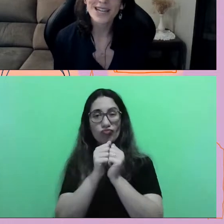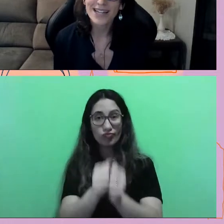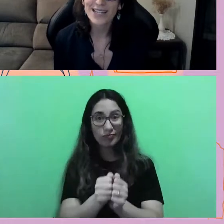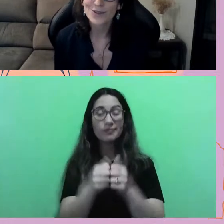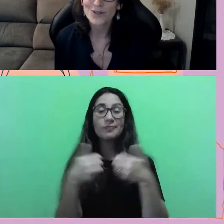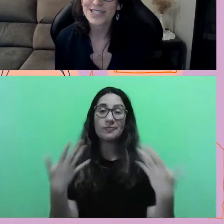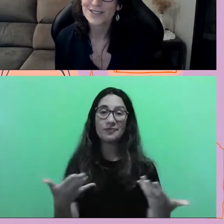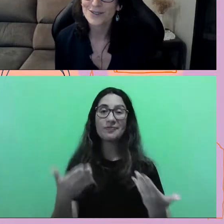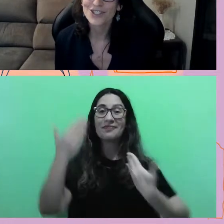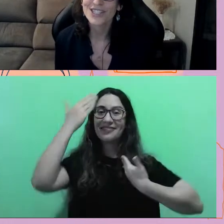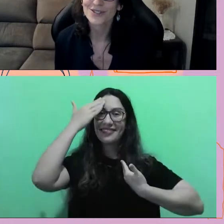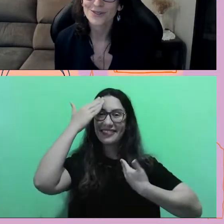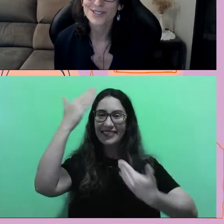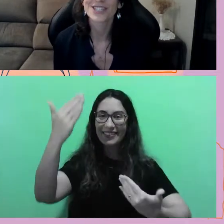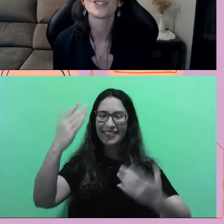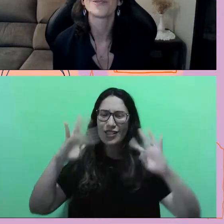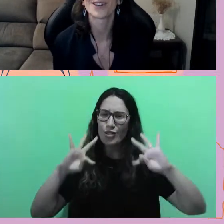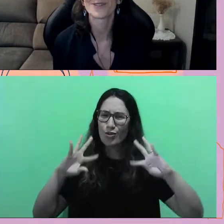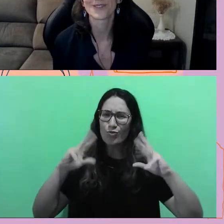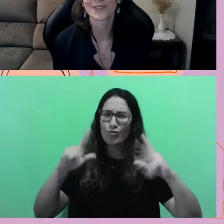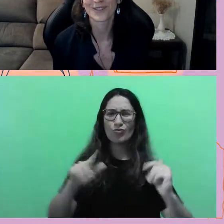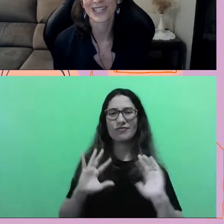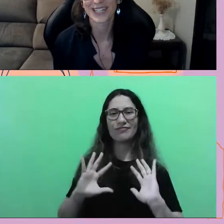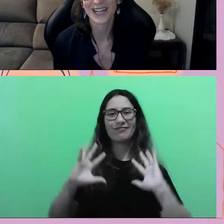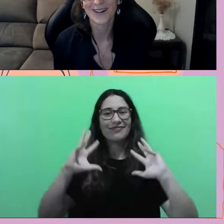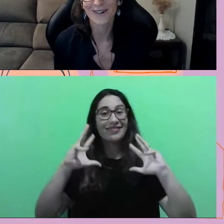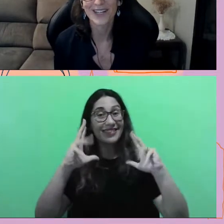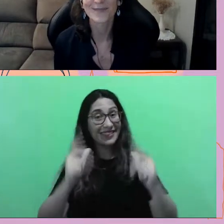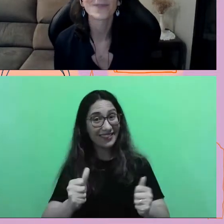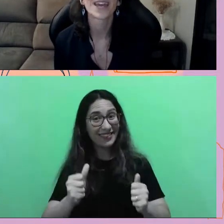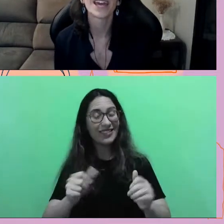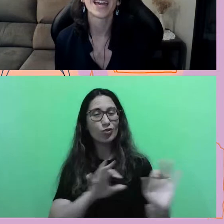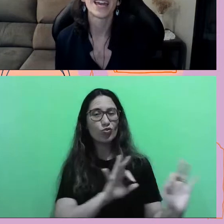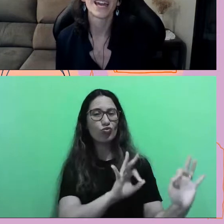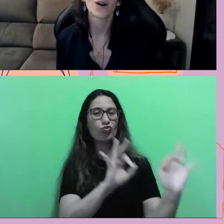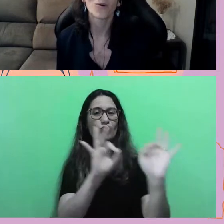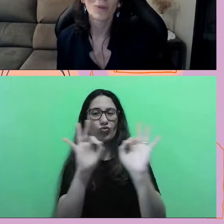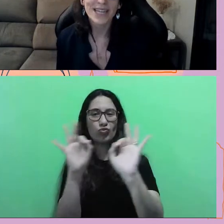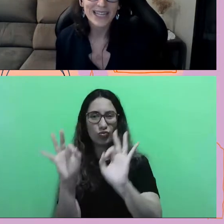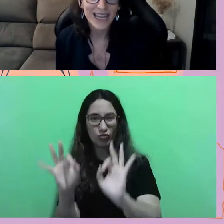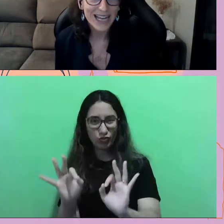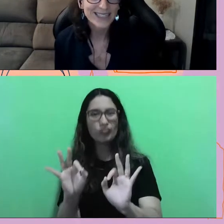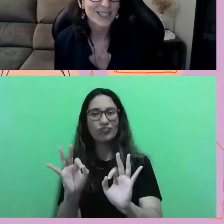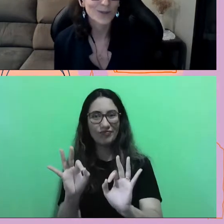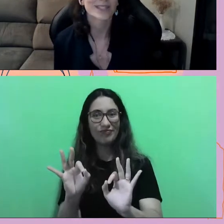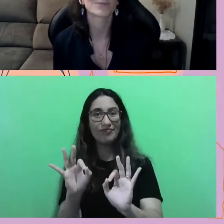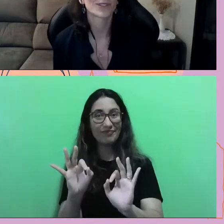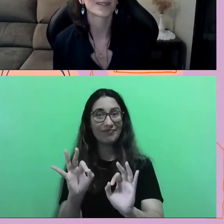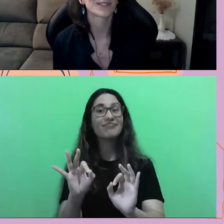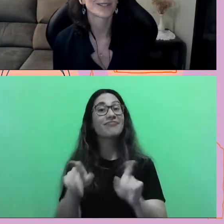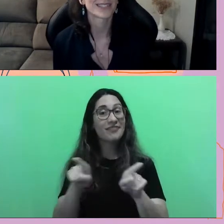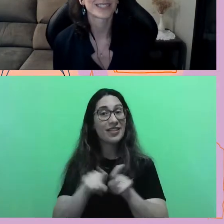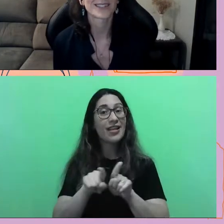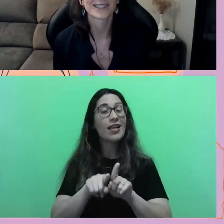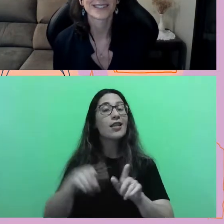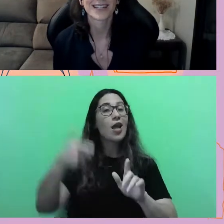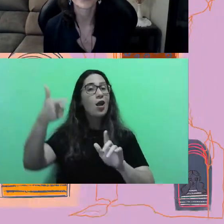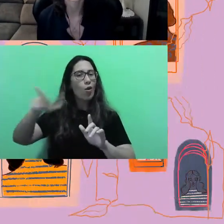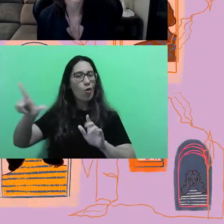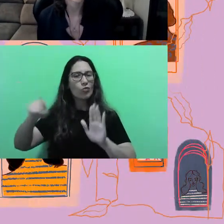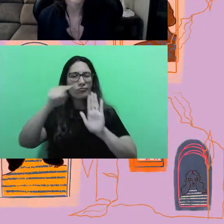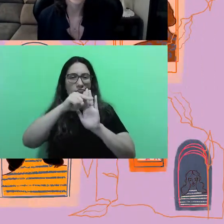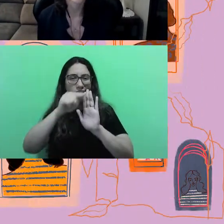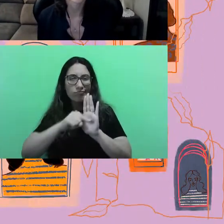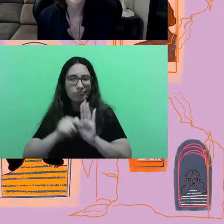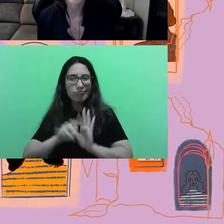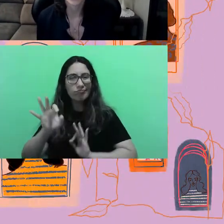E obrigada a todas, todes e todos que estiveram conosco aqui até agora. Acompanhem essa e outras programações aqui